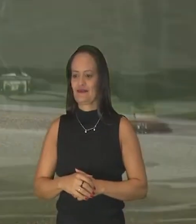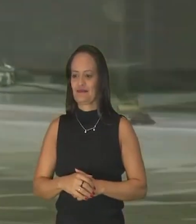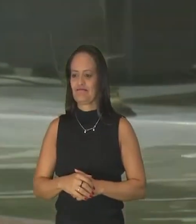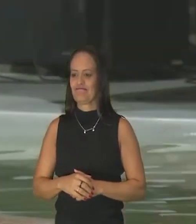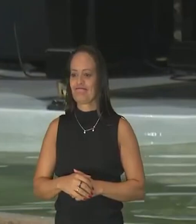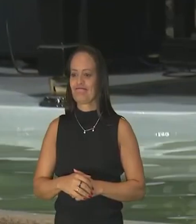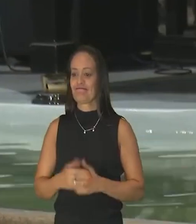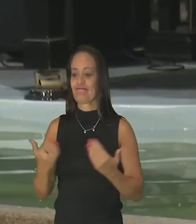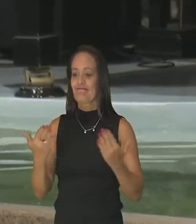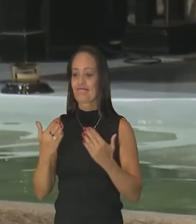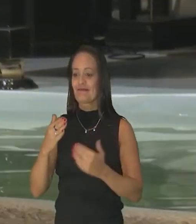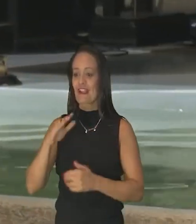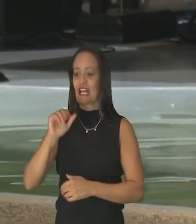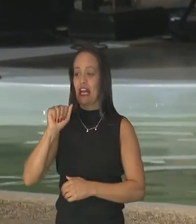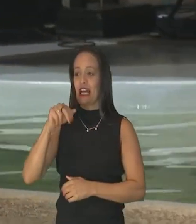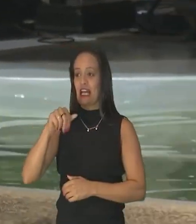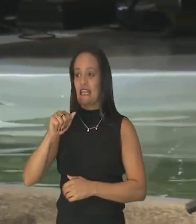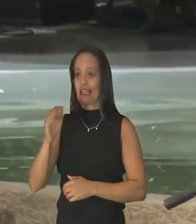Recebendo aqui a Ana Júlia,